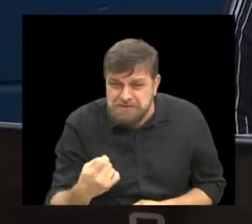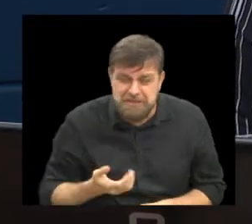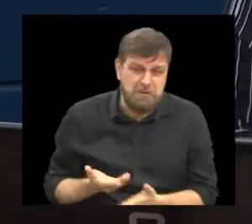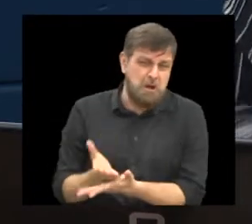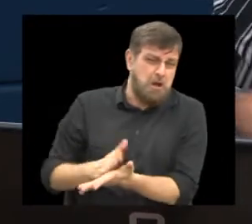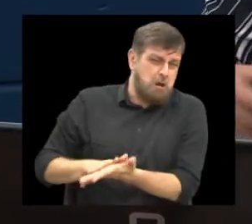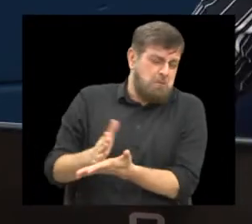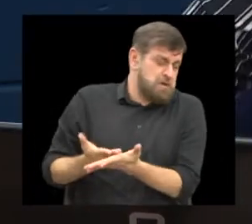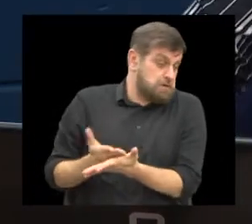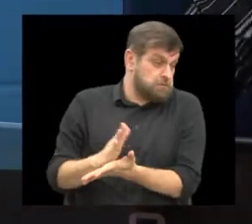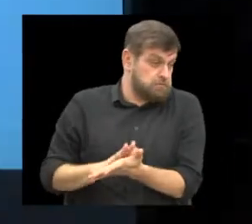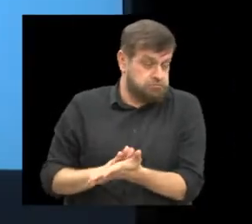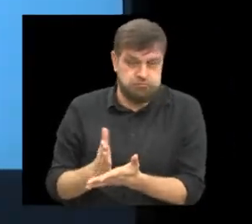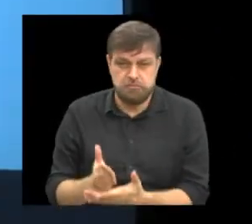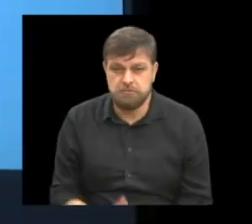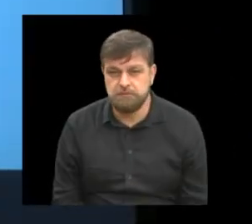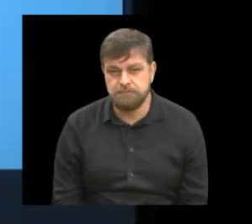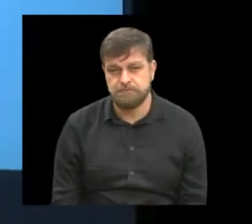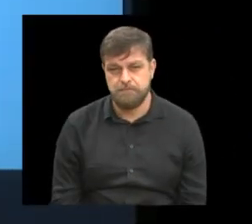incomoda.